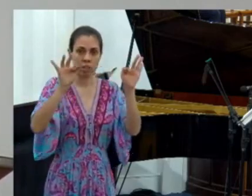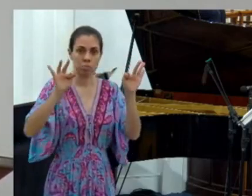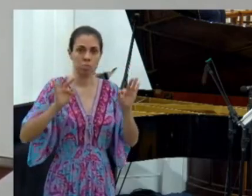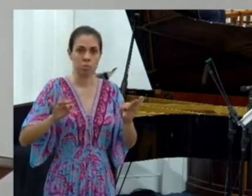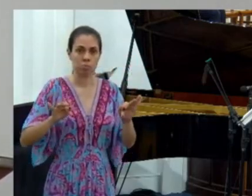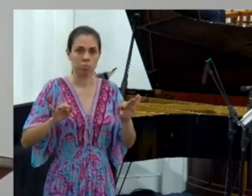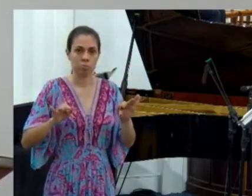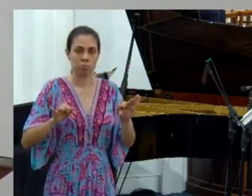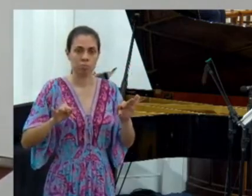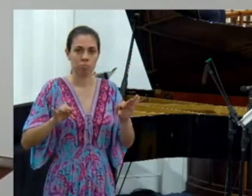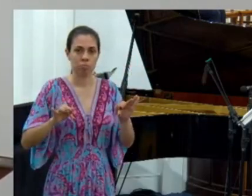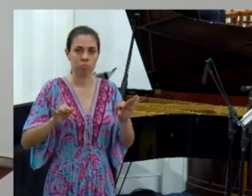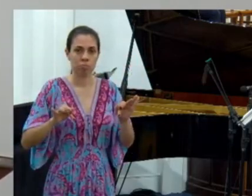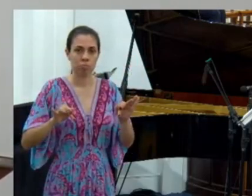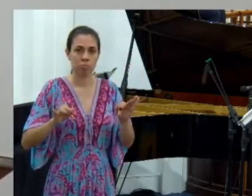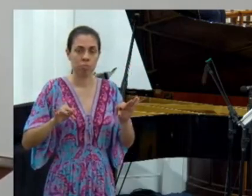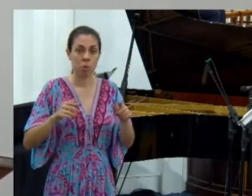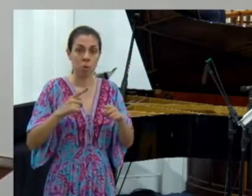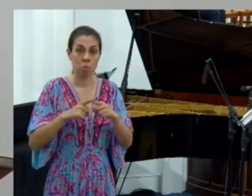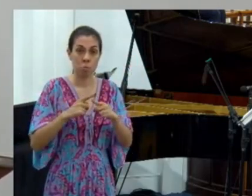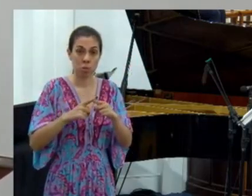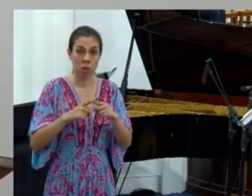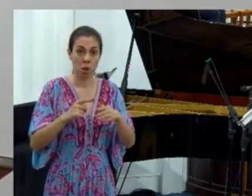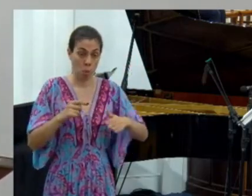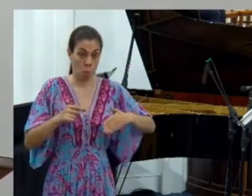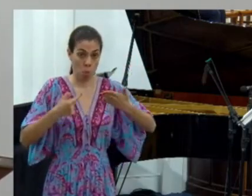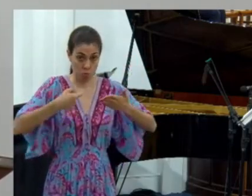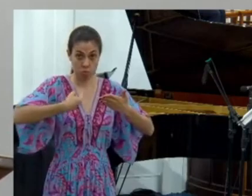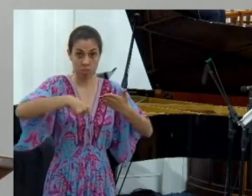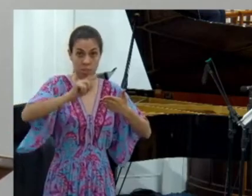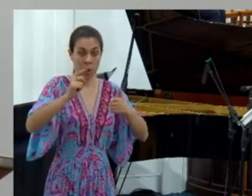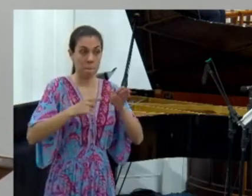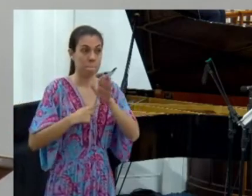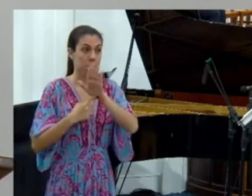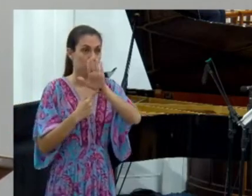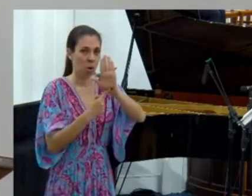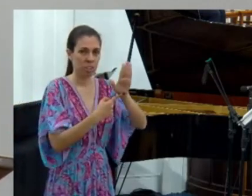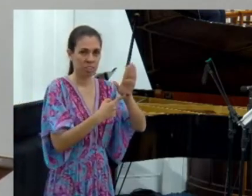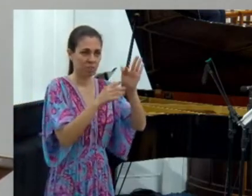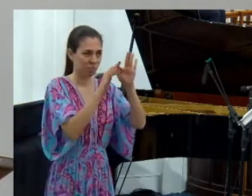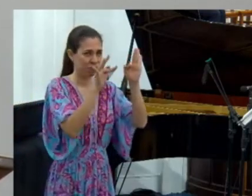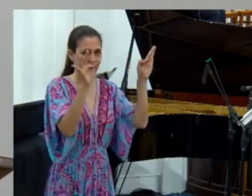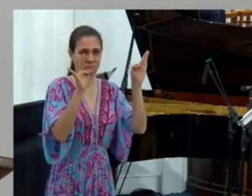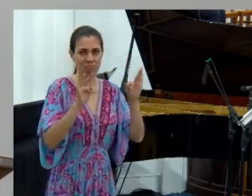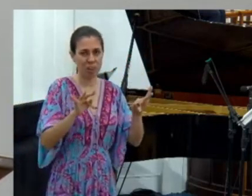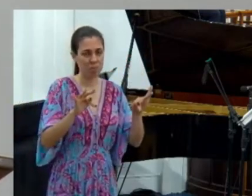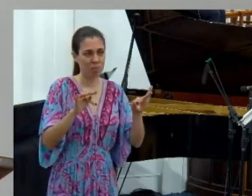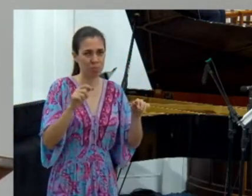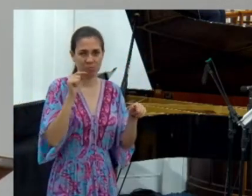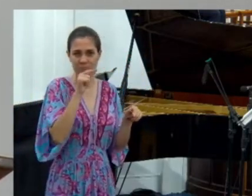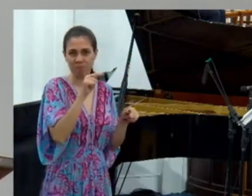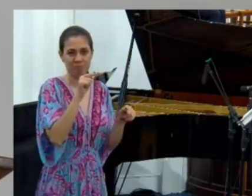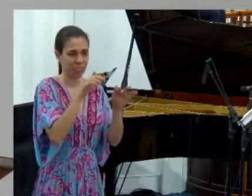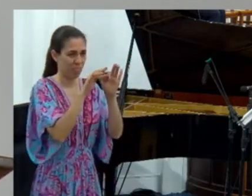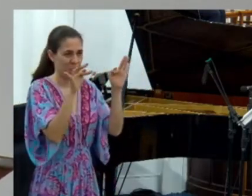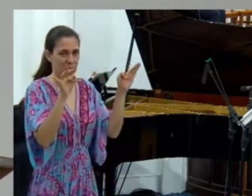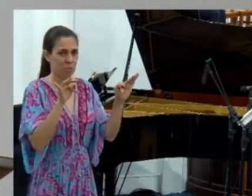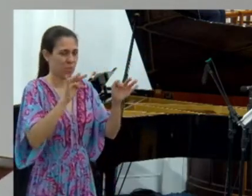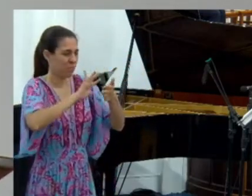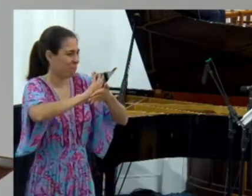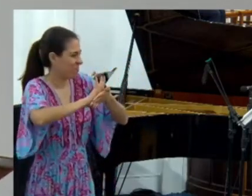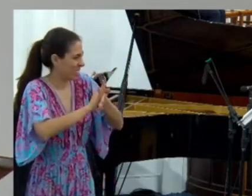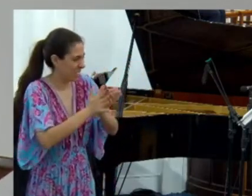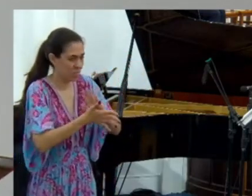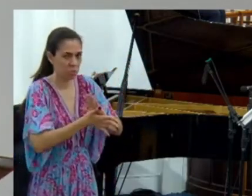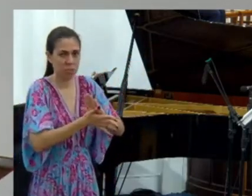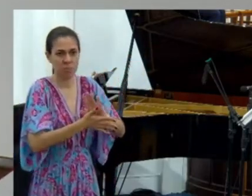de condenação. E esse templo foi destruído. No ano 70 depois de Cristo, talvez o cumprimento das palavras de